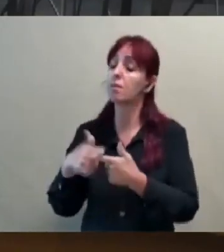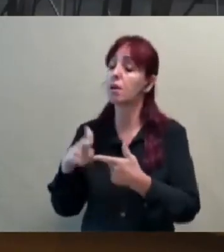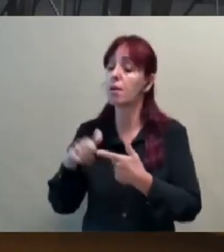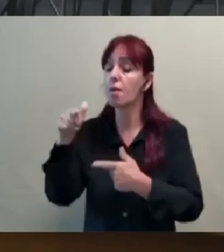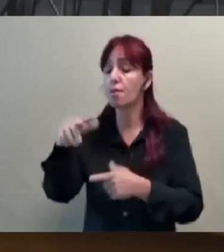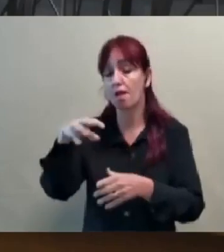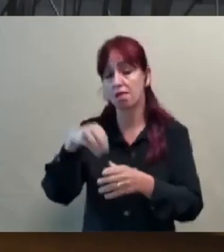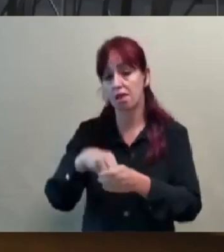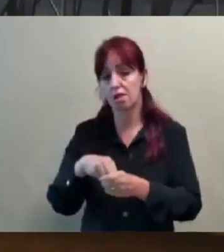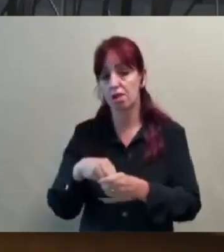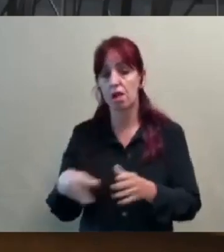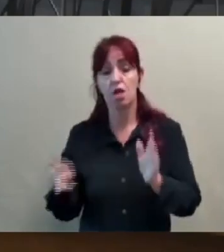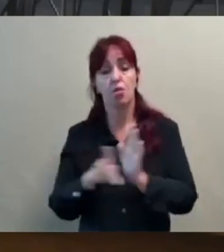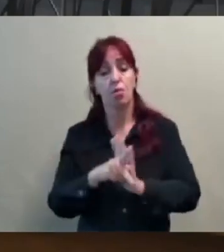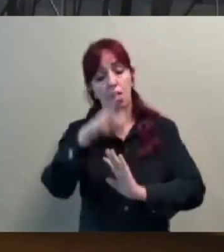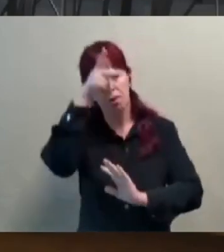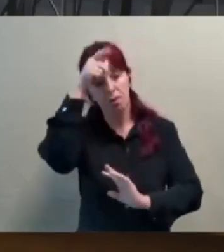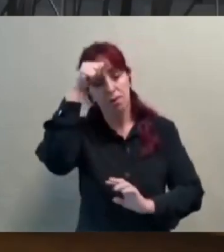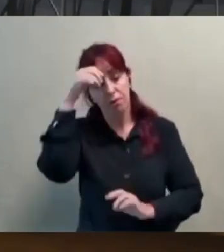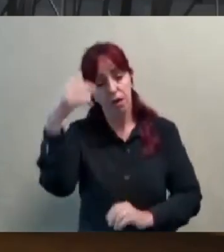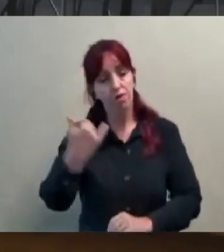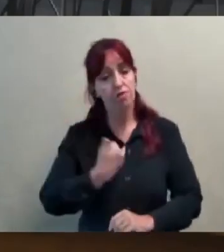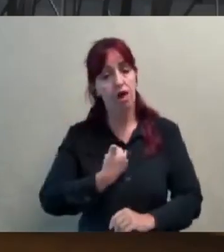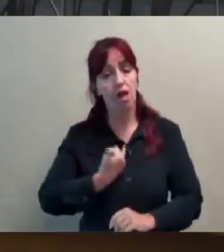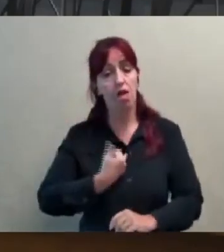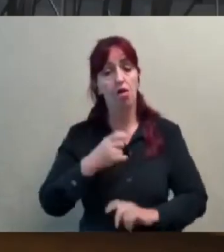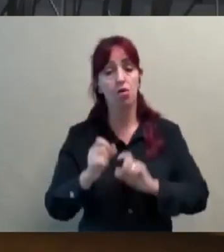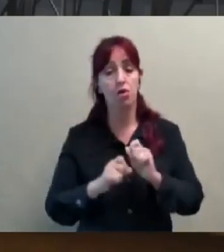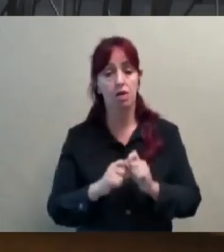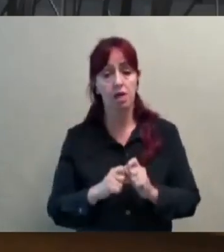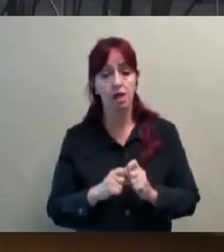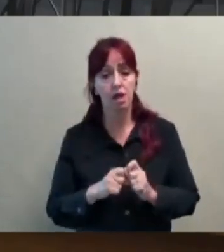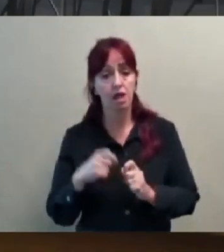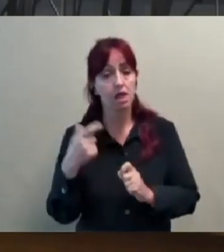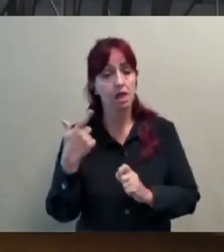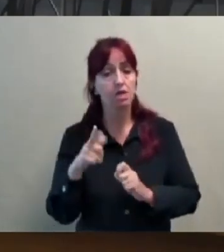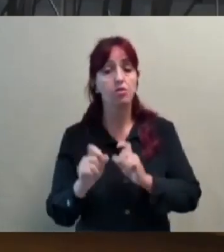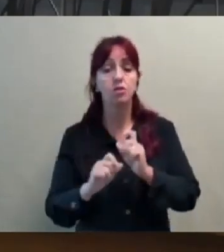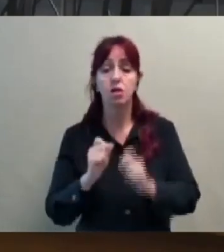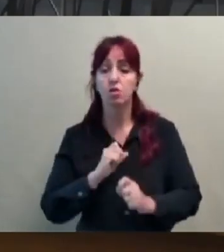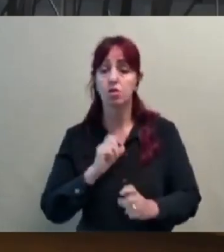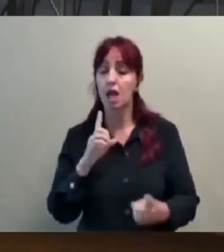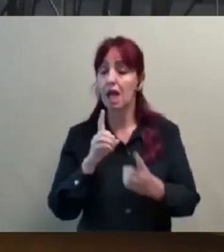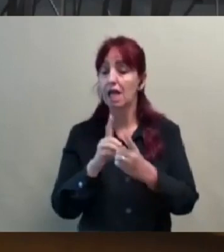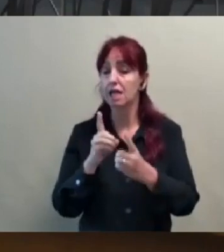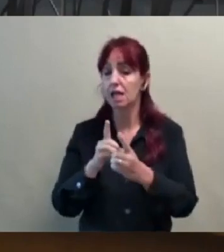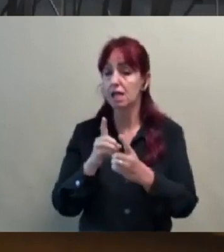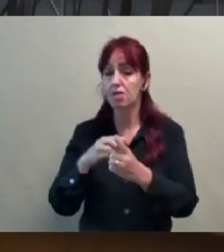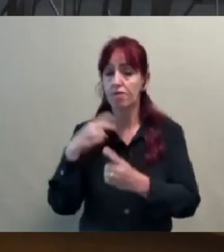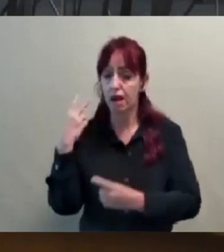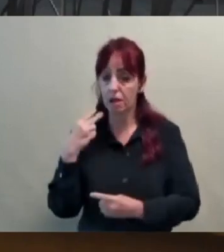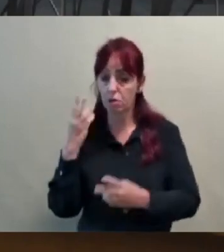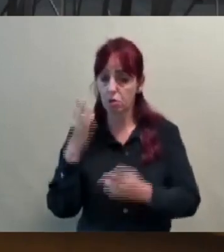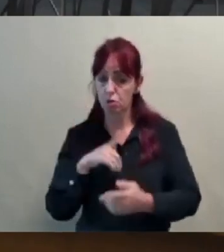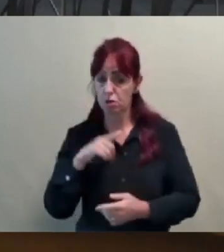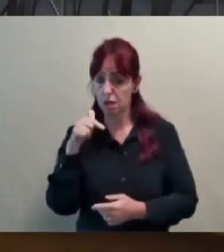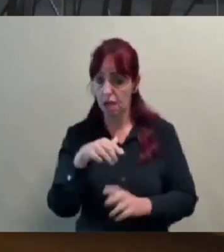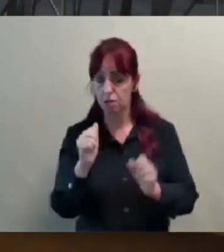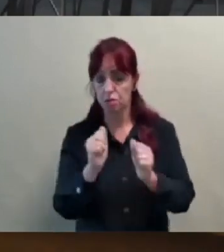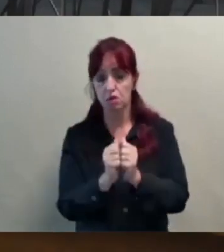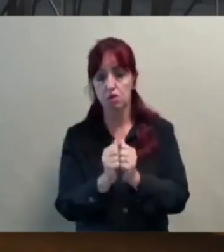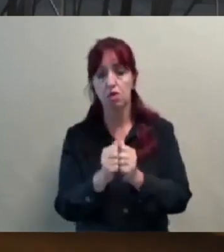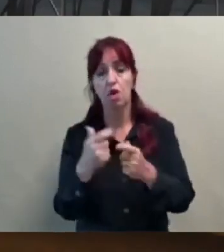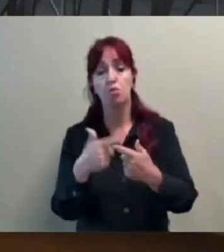o próprio prefeito falou para mim, que não iria atender a obra de certos vereadores que hoje está lá, com ele, porque